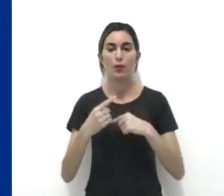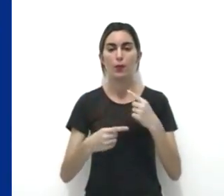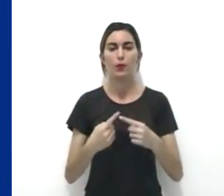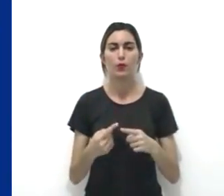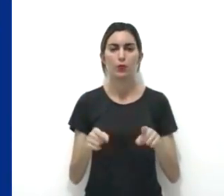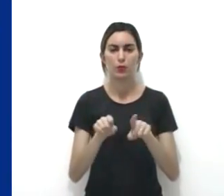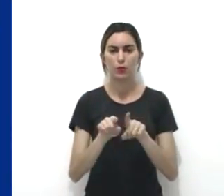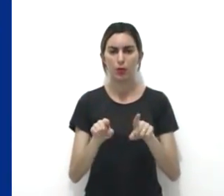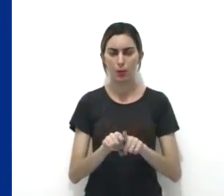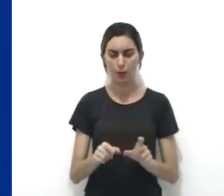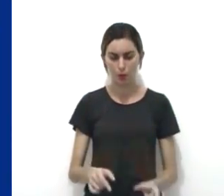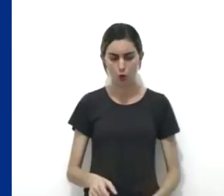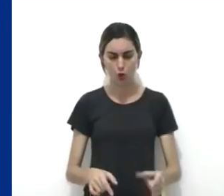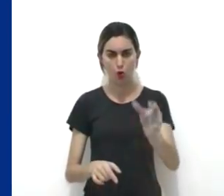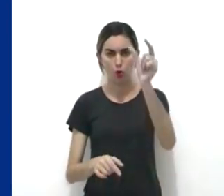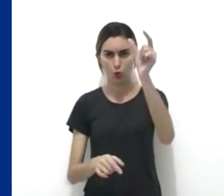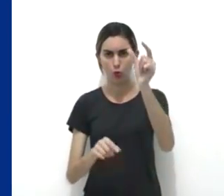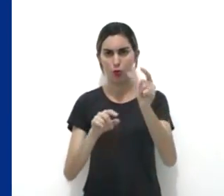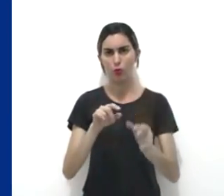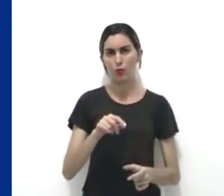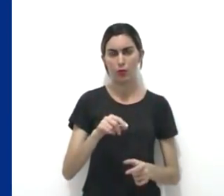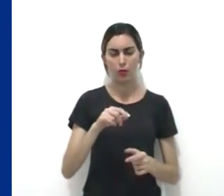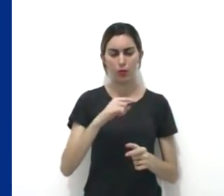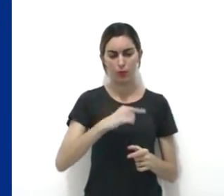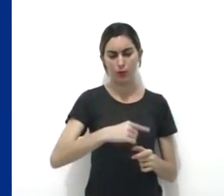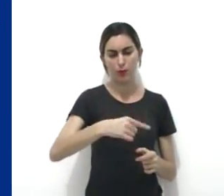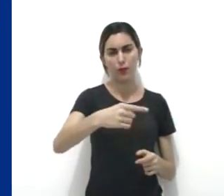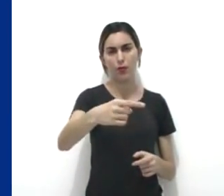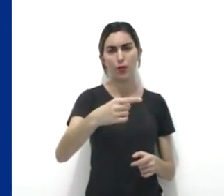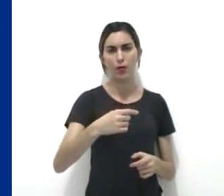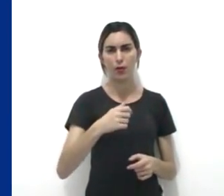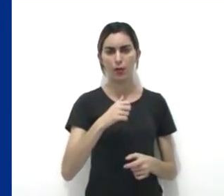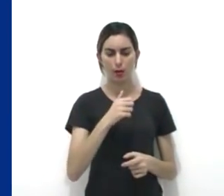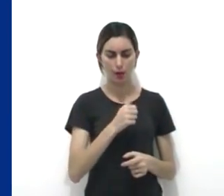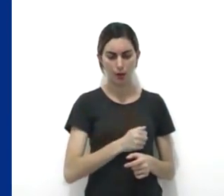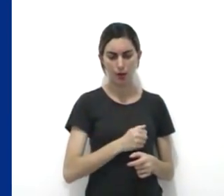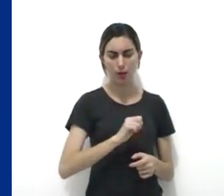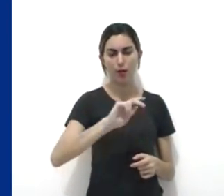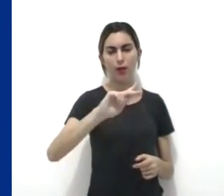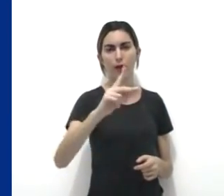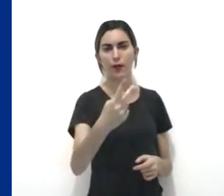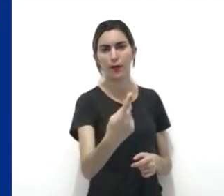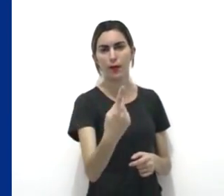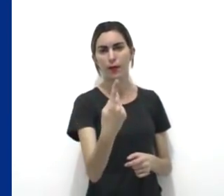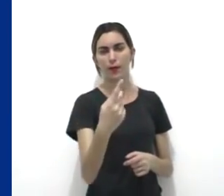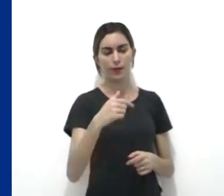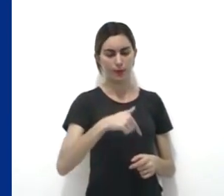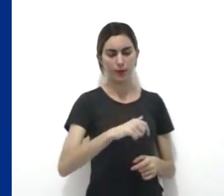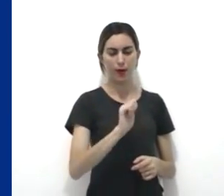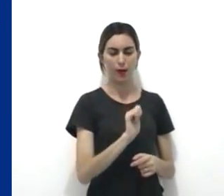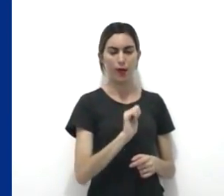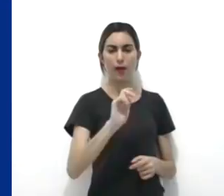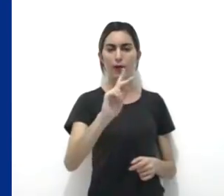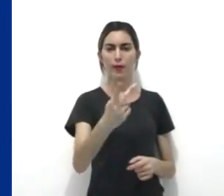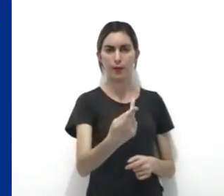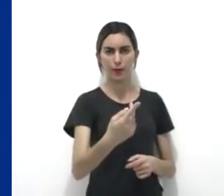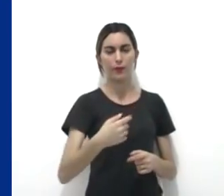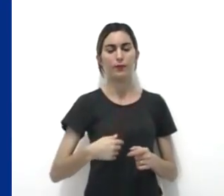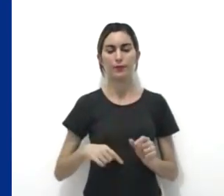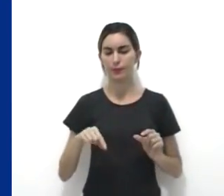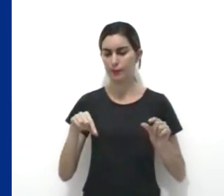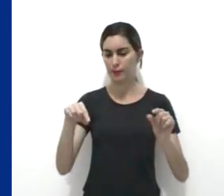sua vez, as colunas são denominadas alfabeticamente de A a H. Nas partidas ou